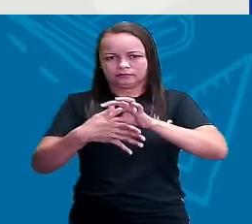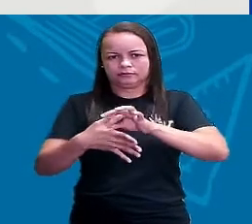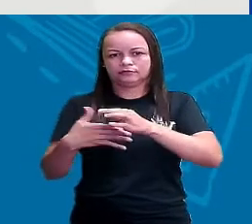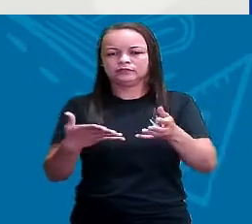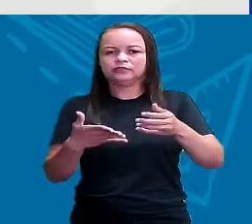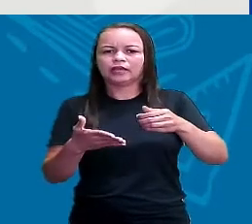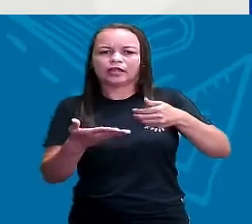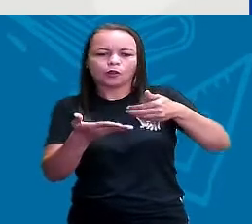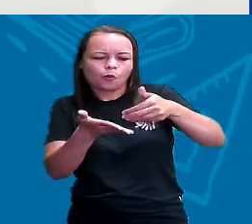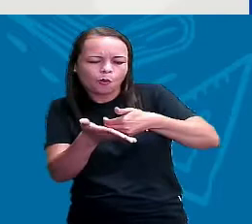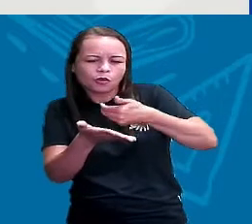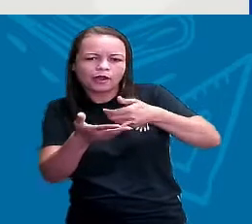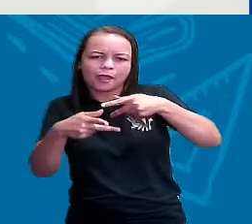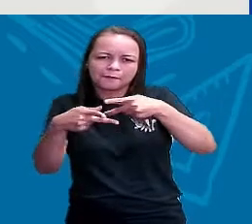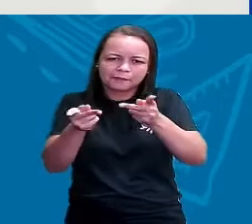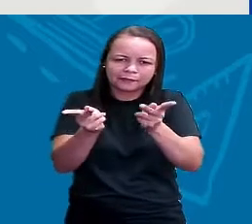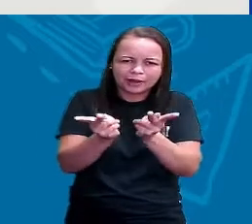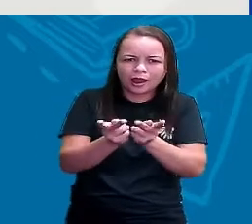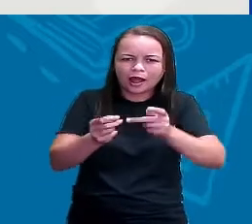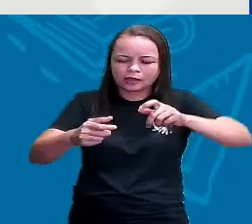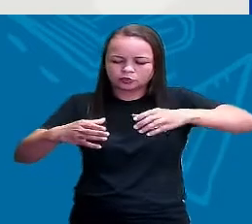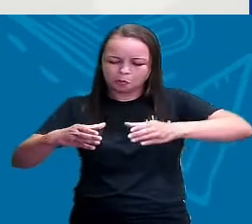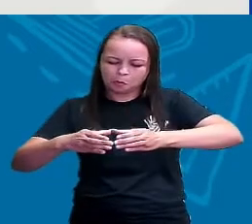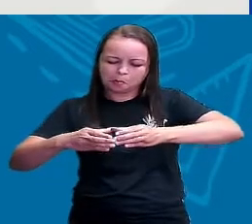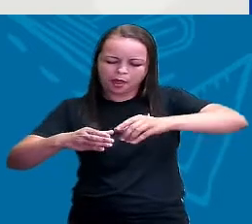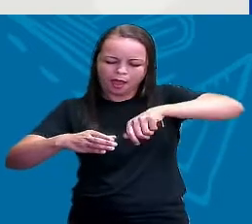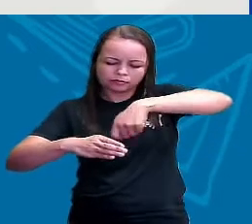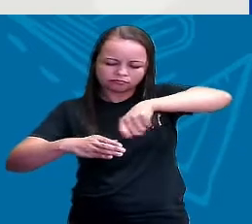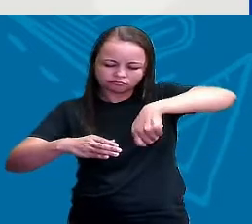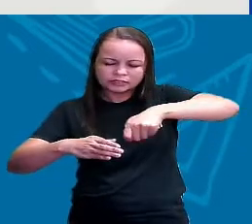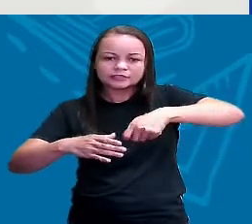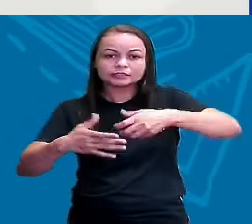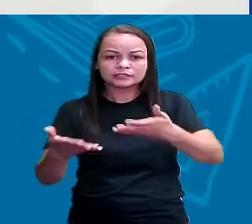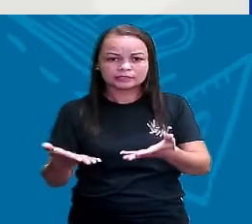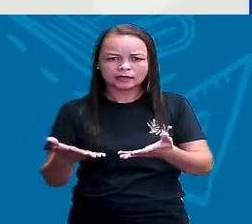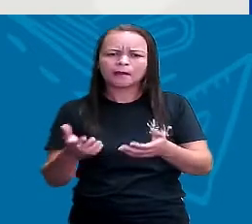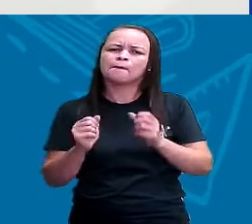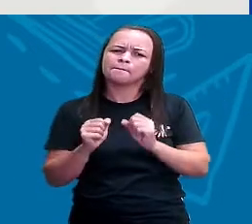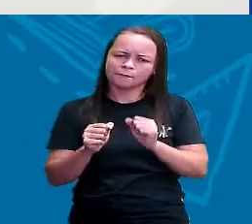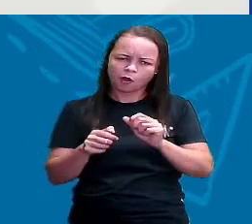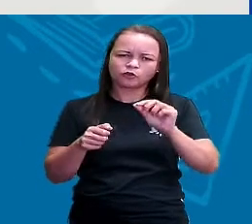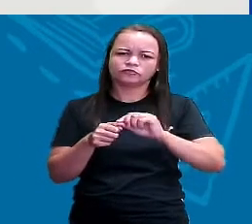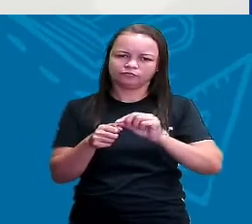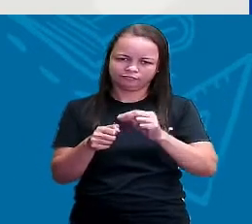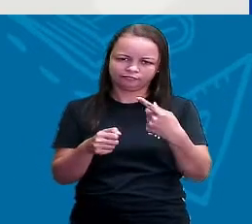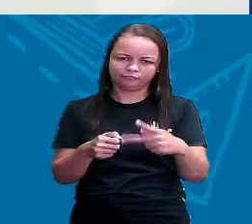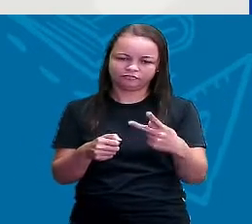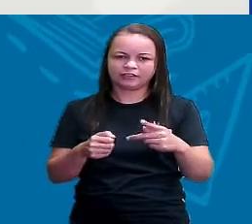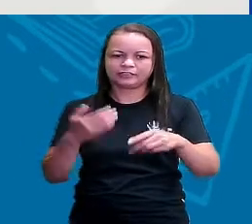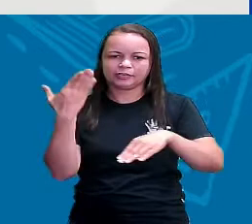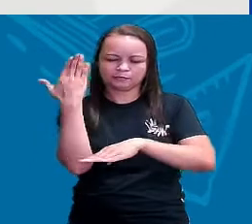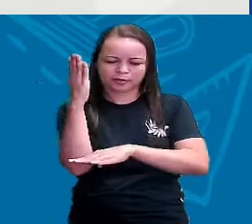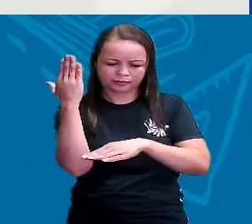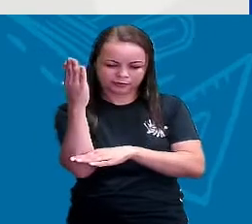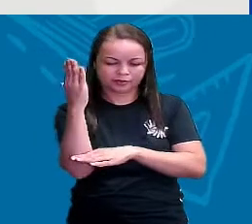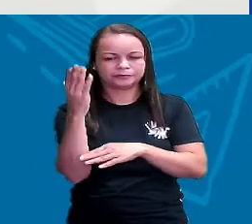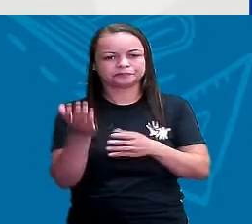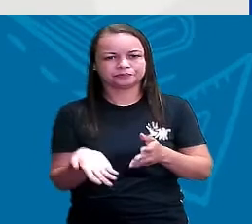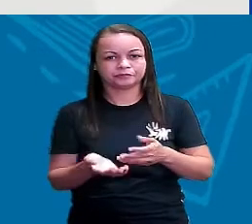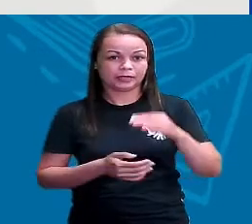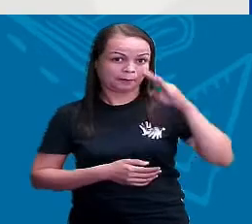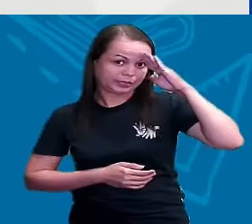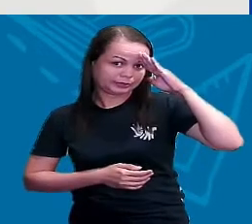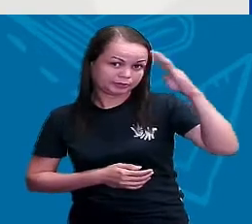colheres, pratos, bacias, a gente pode fazer com madeira. Vocês sabiam disso, né? Eu espero que vocês saibam. Mas essa é a